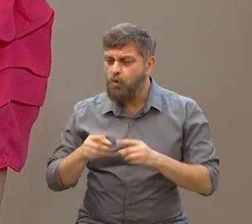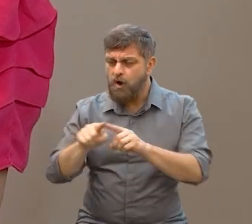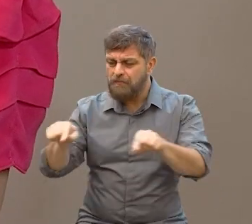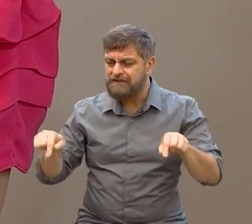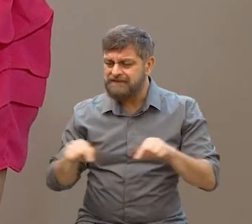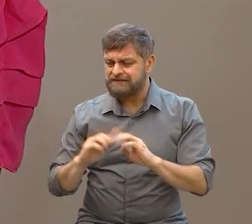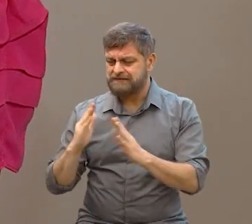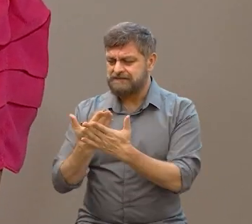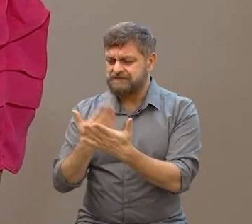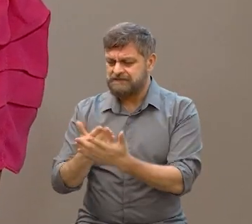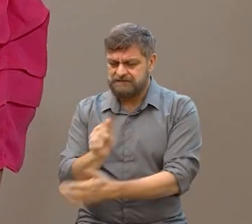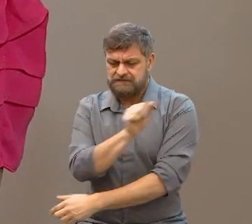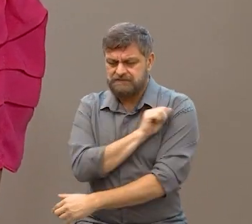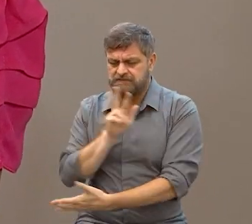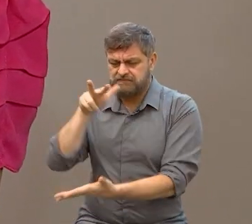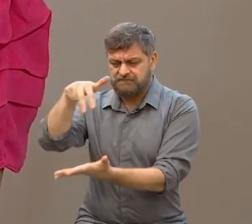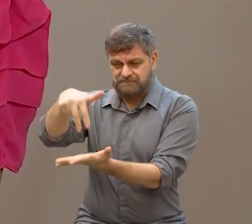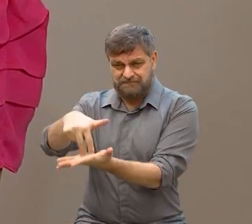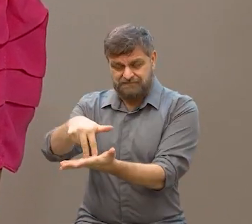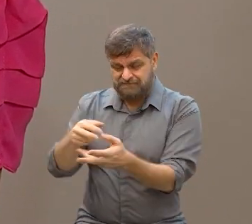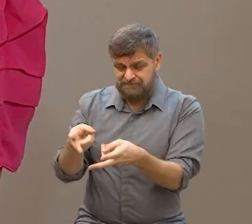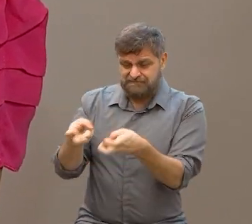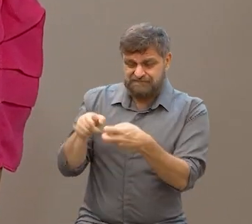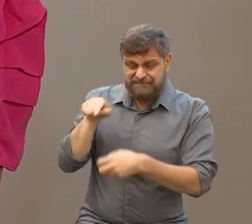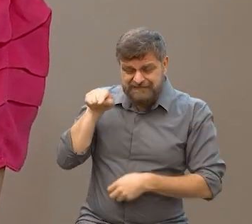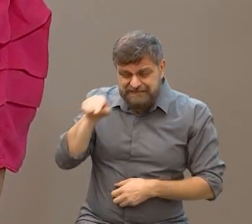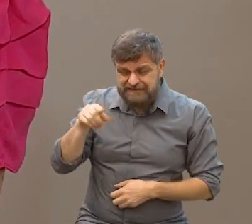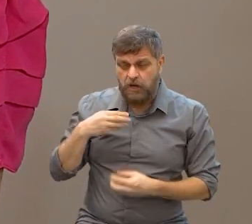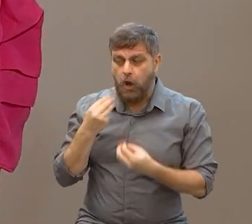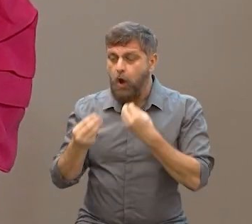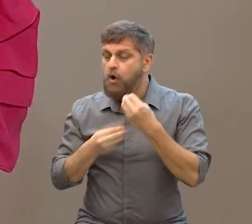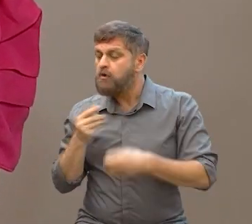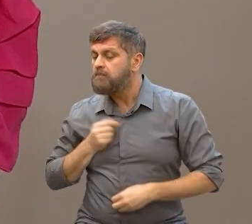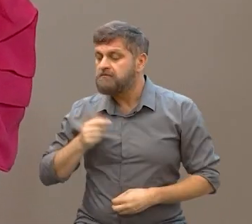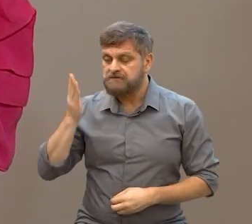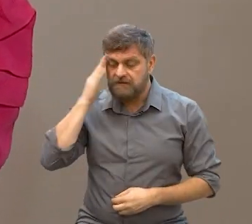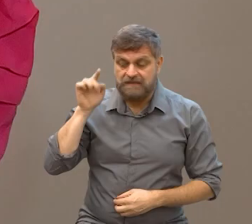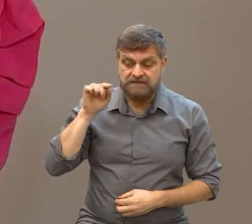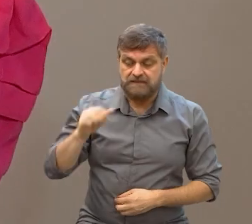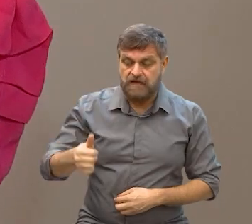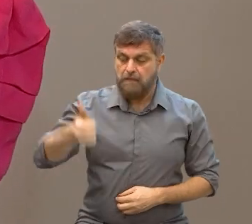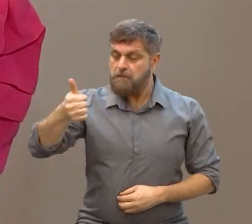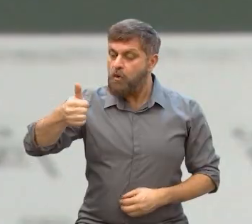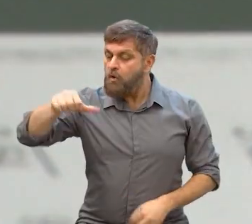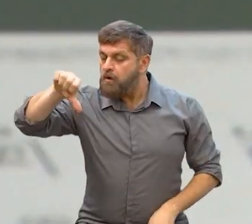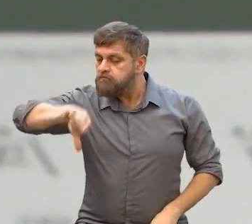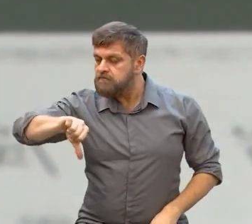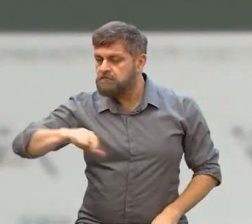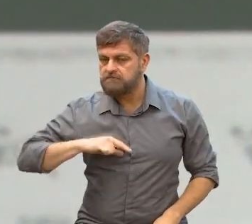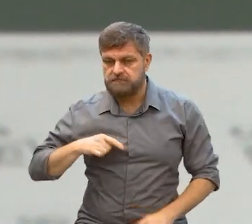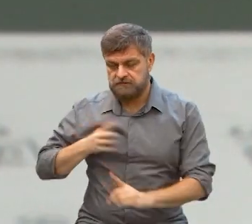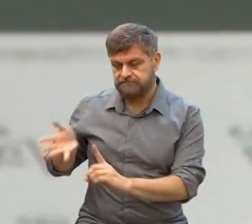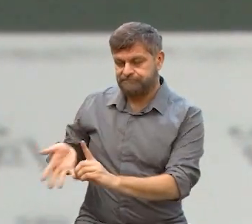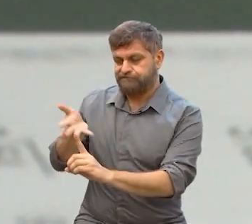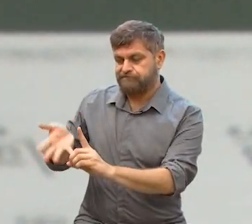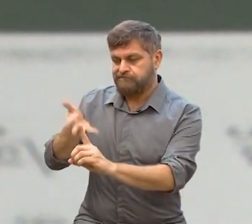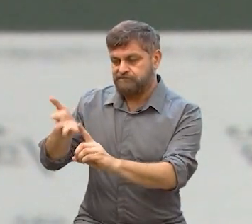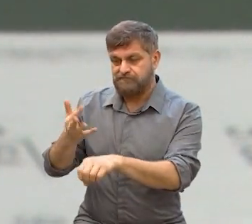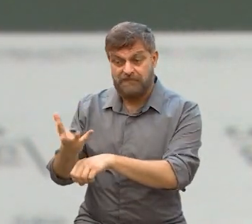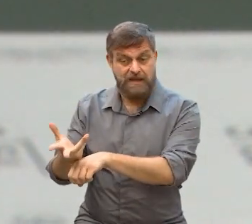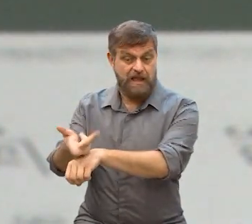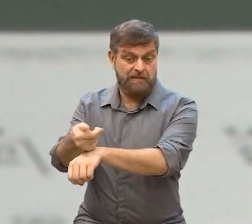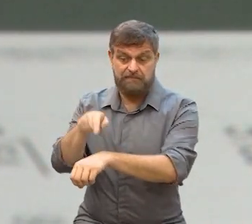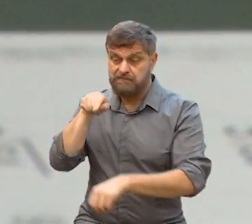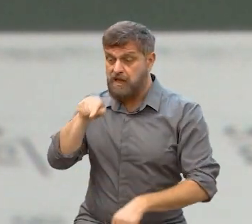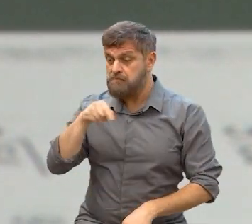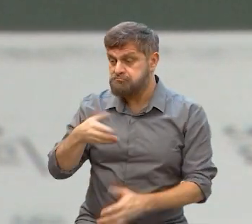aula e reduzindo também a maneira de classificar o aluno e de promover outras habilidades no